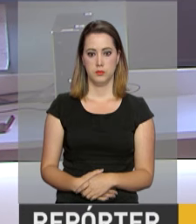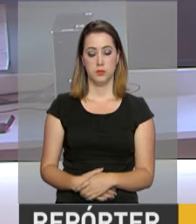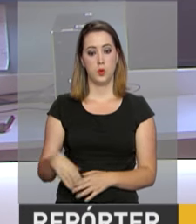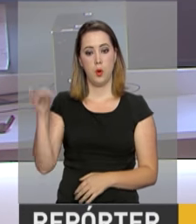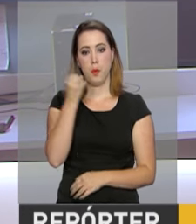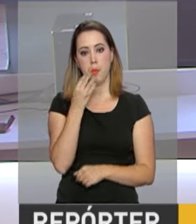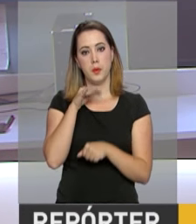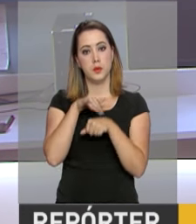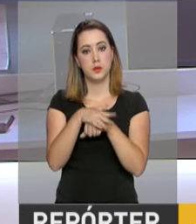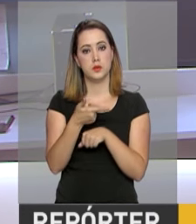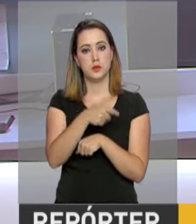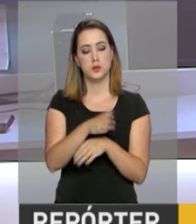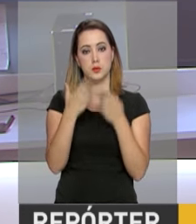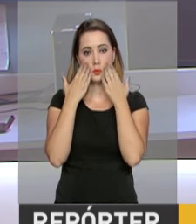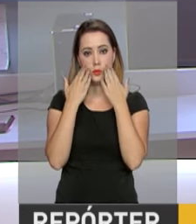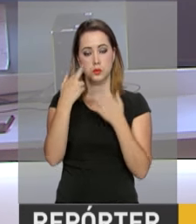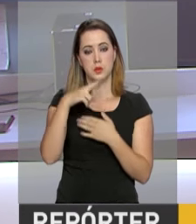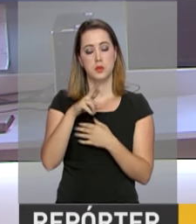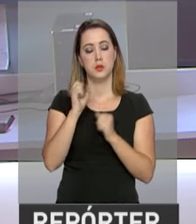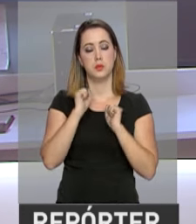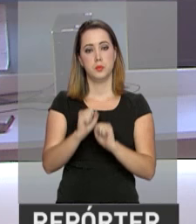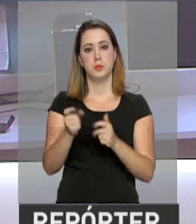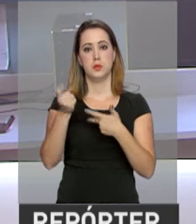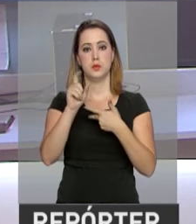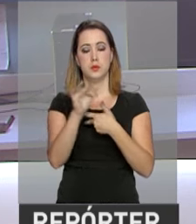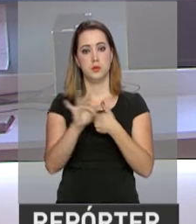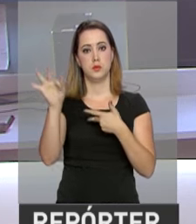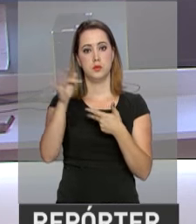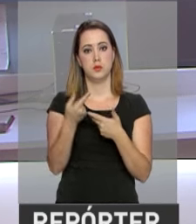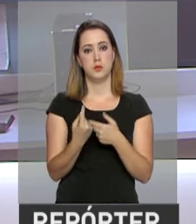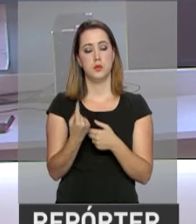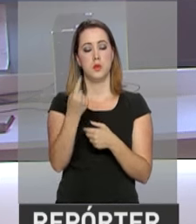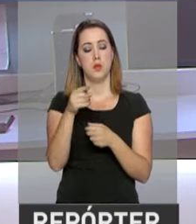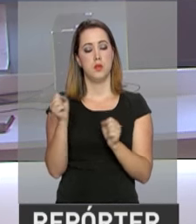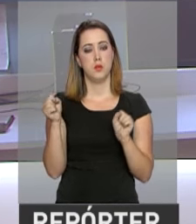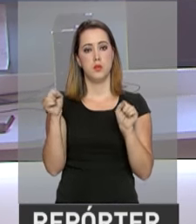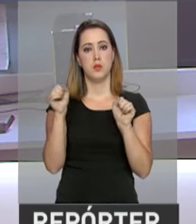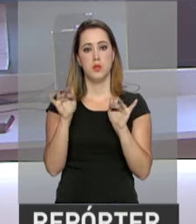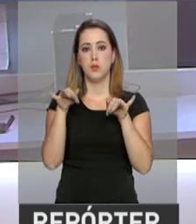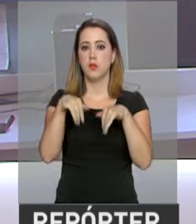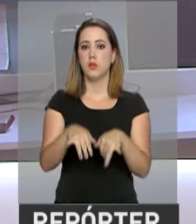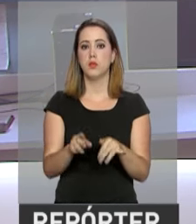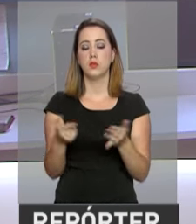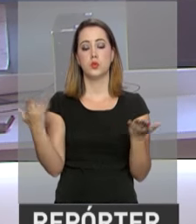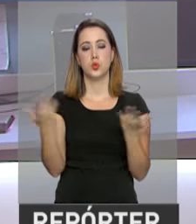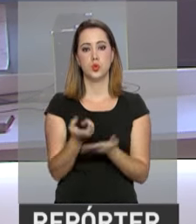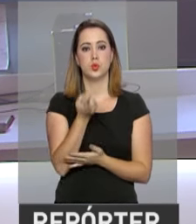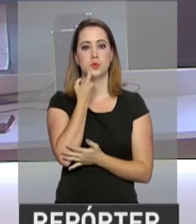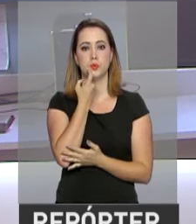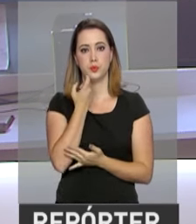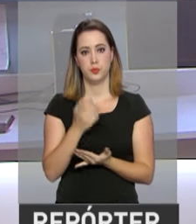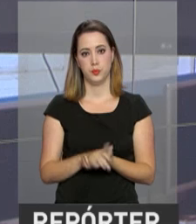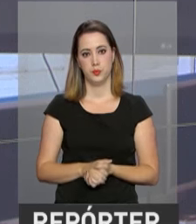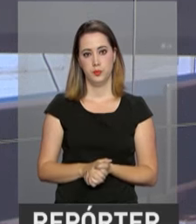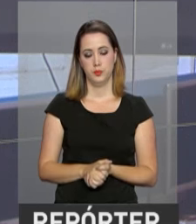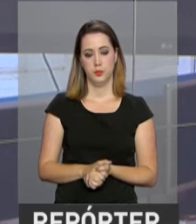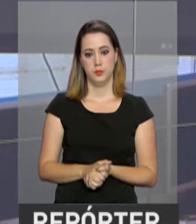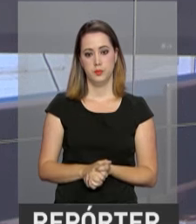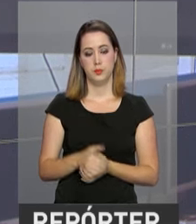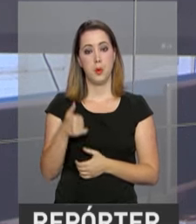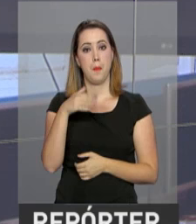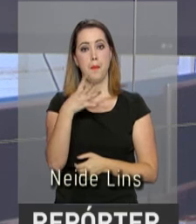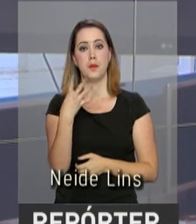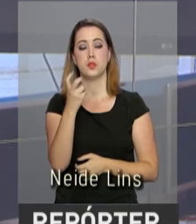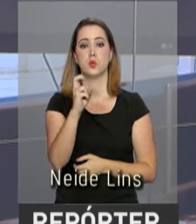Olá boa noite estamos no ar com as notícias do Poder Executivo Federal na última edição do repórter NBR desta sexta-feira